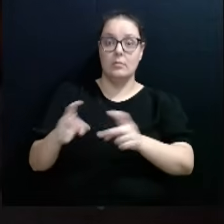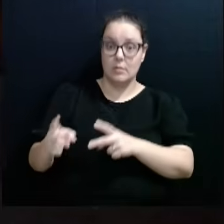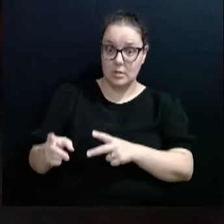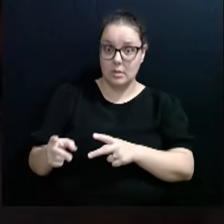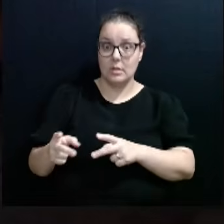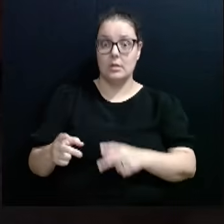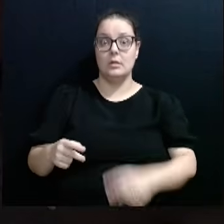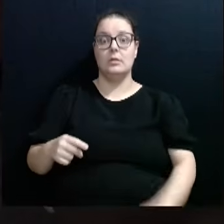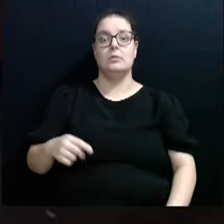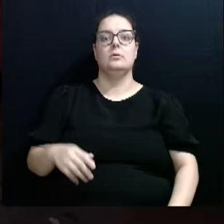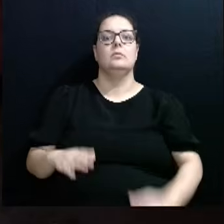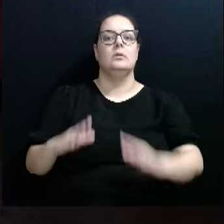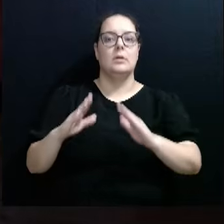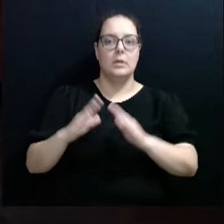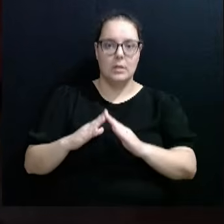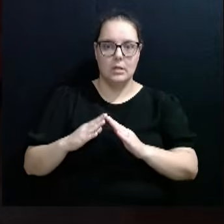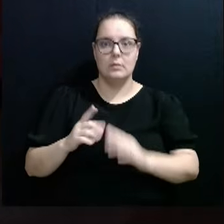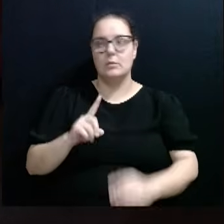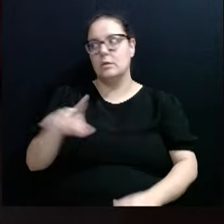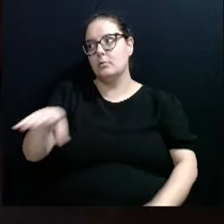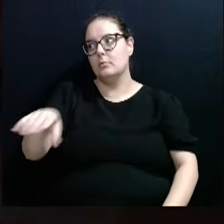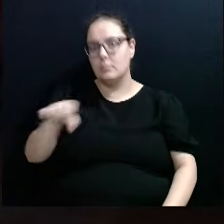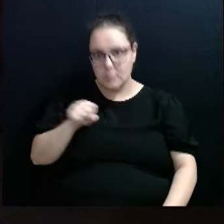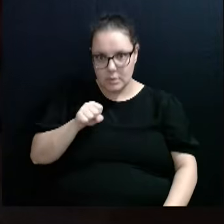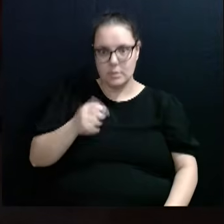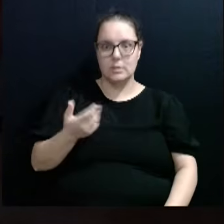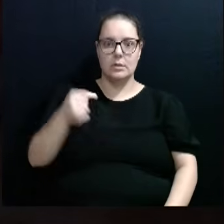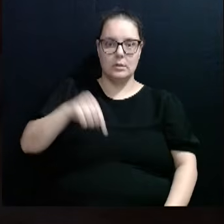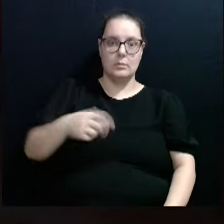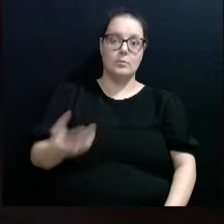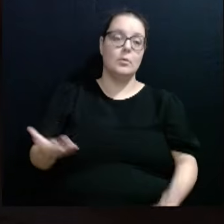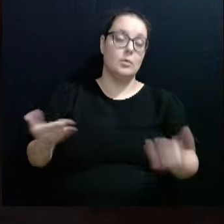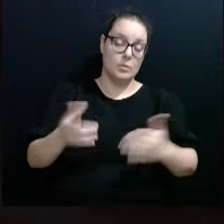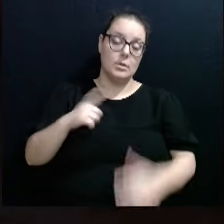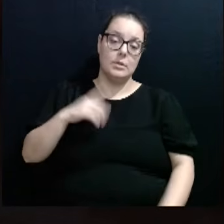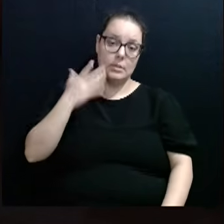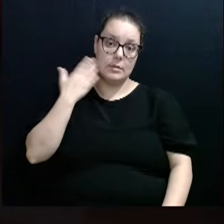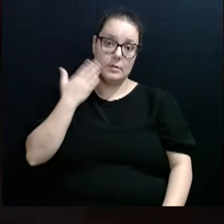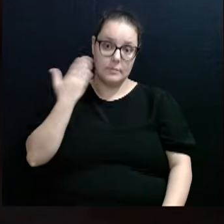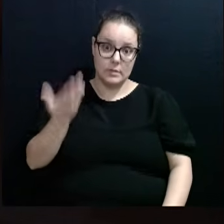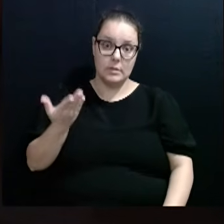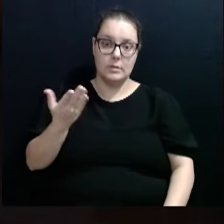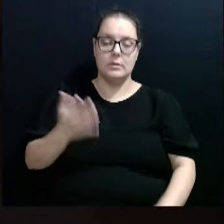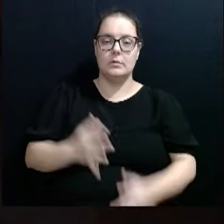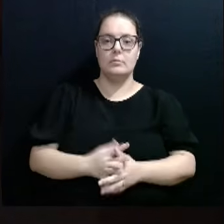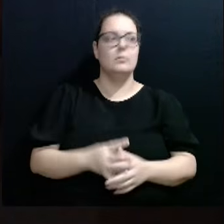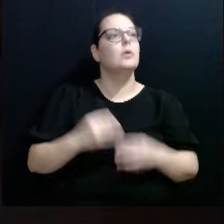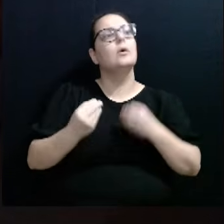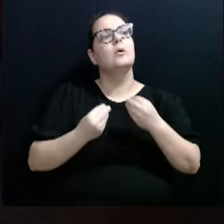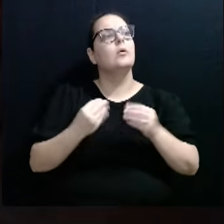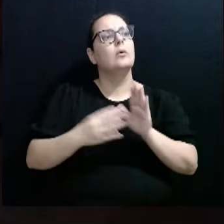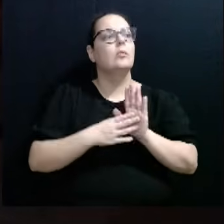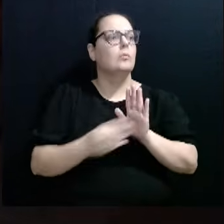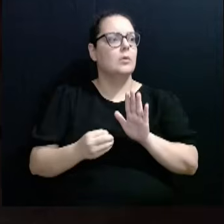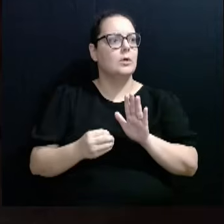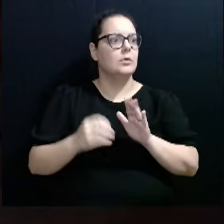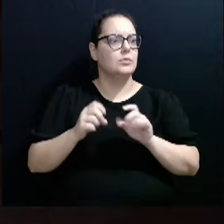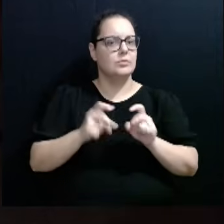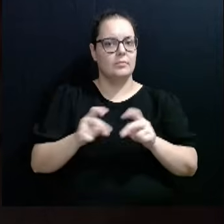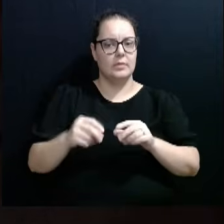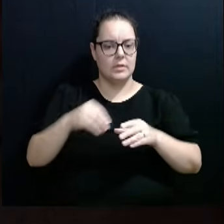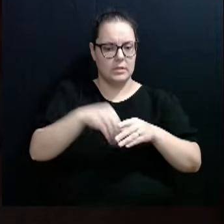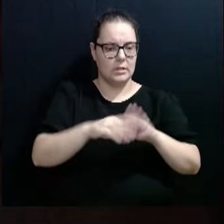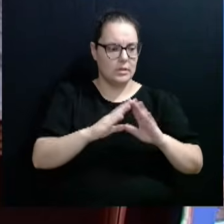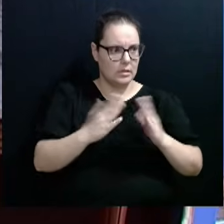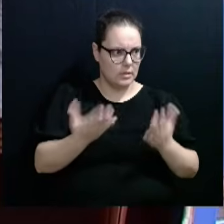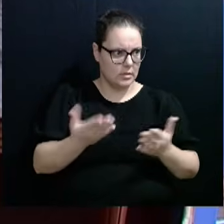precisar trazer para cá, porque hoje tem essa facilidade, né? Sim. Mas como que é esse modelo de vender na casa das Por pessoas? exemplo, a pessoa